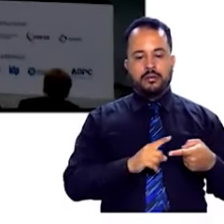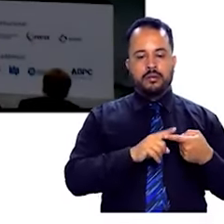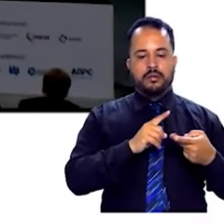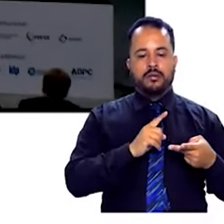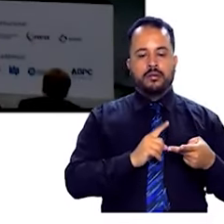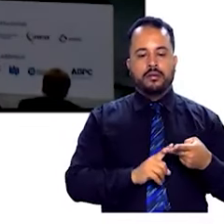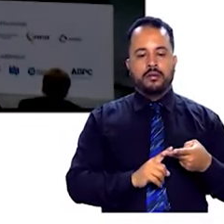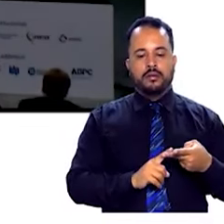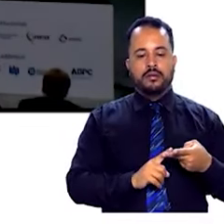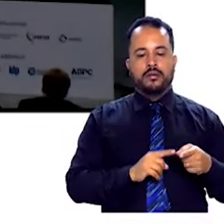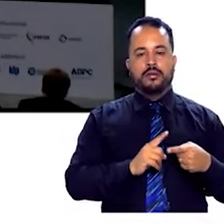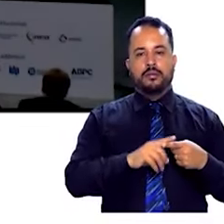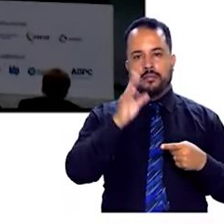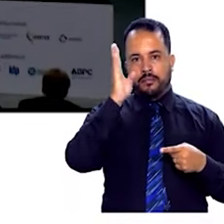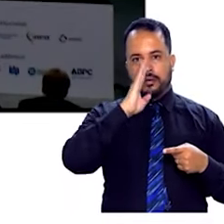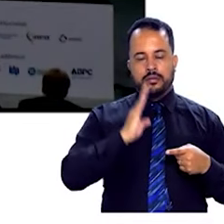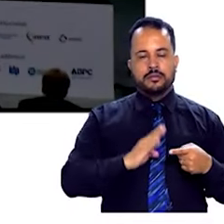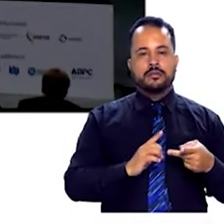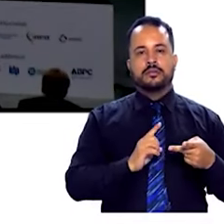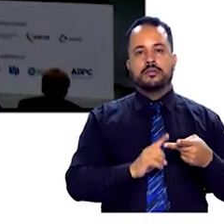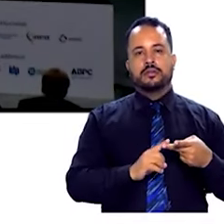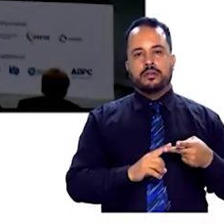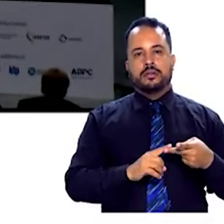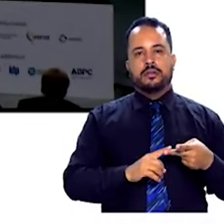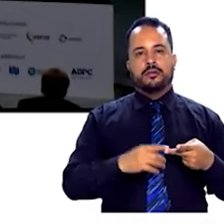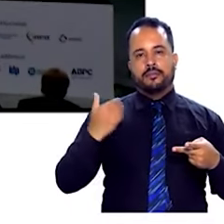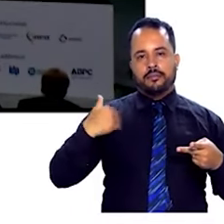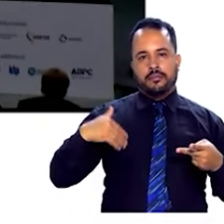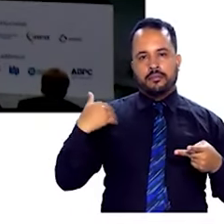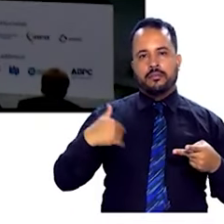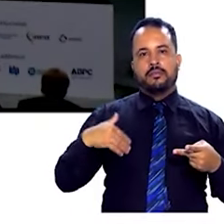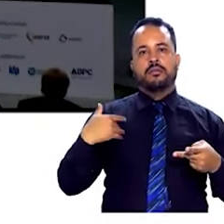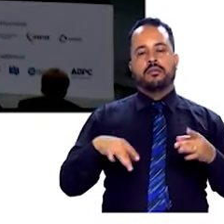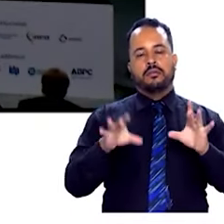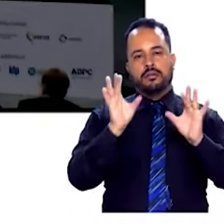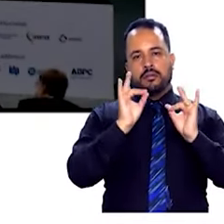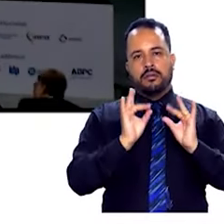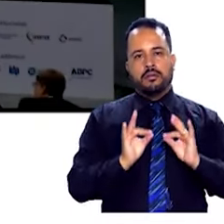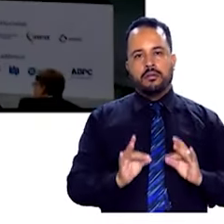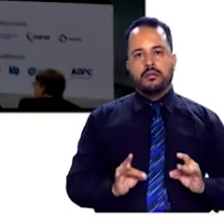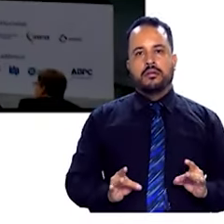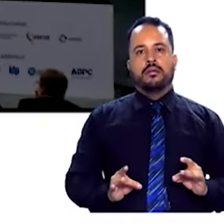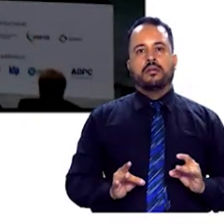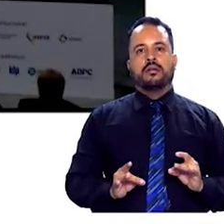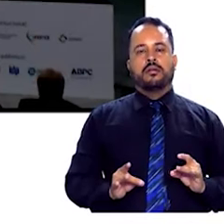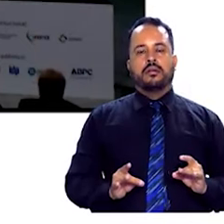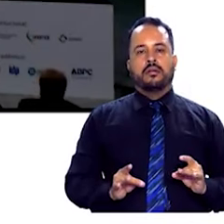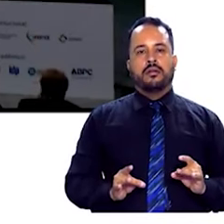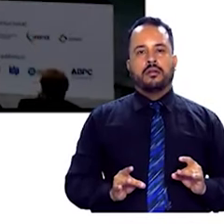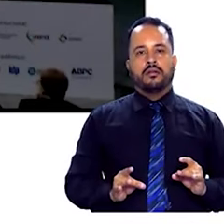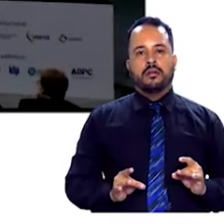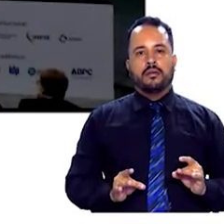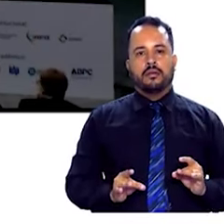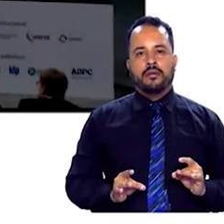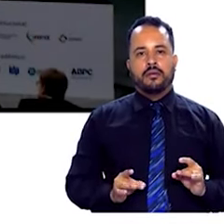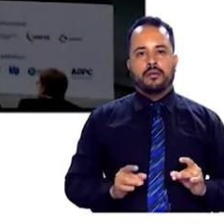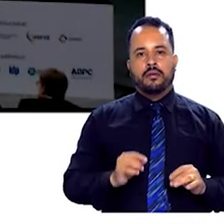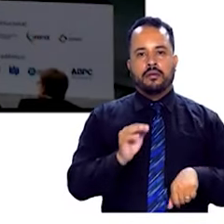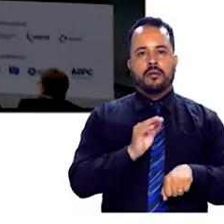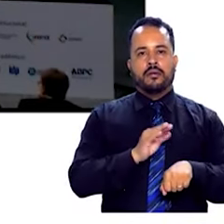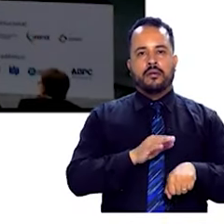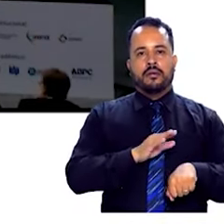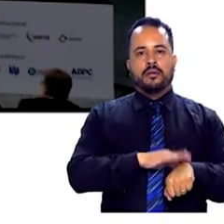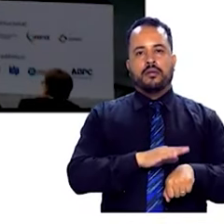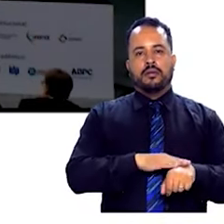a argentino com muitas peculiaridades enfim que mereceriam evidentemente uma um tempo maior para podermos explorar